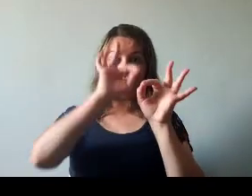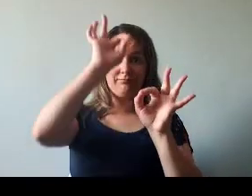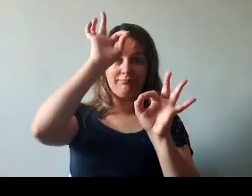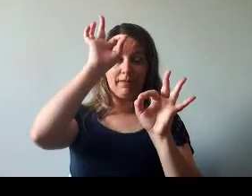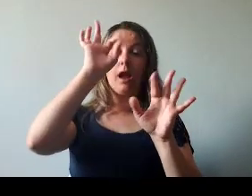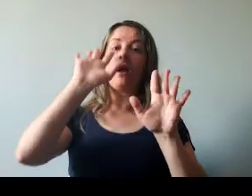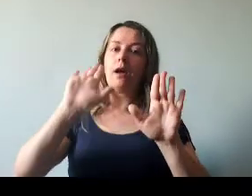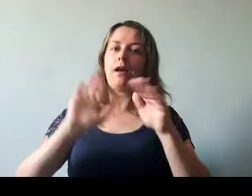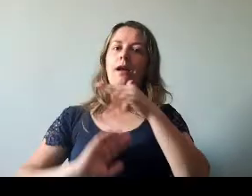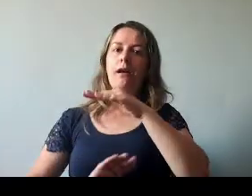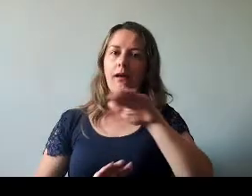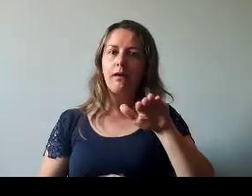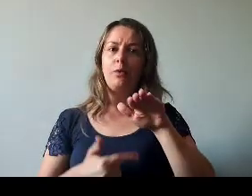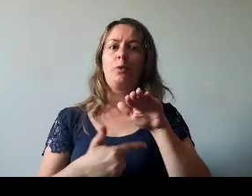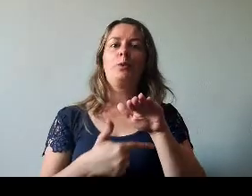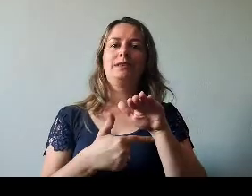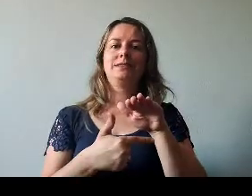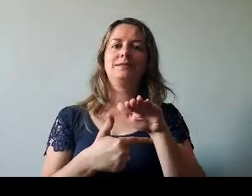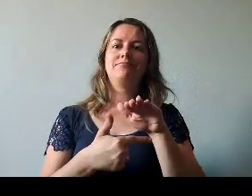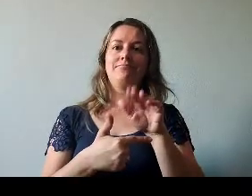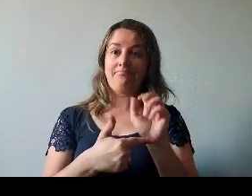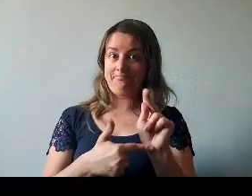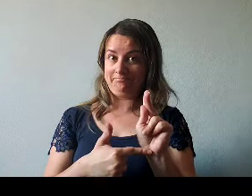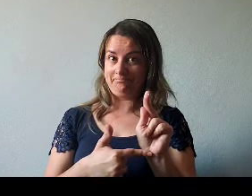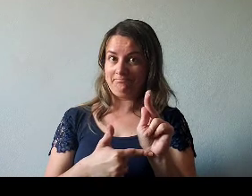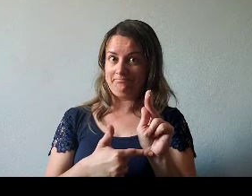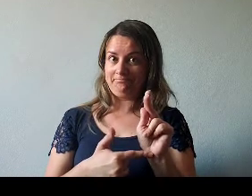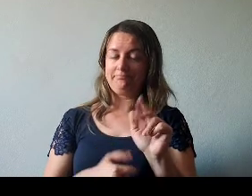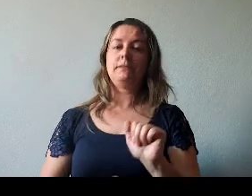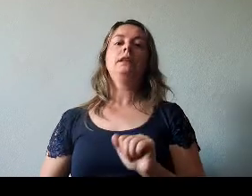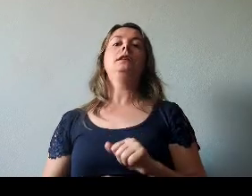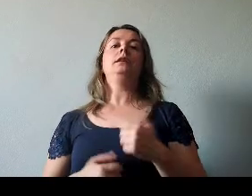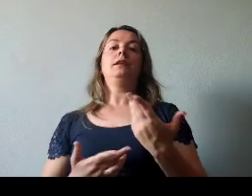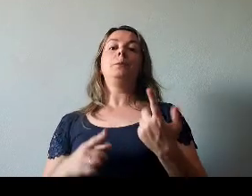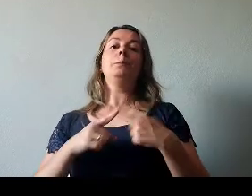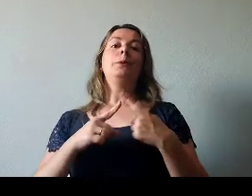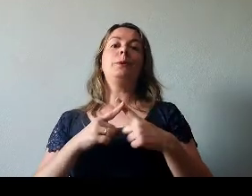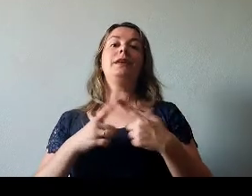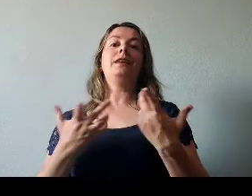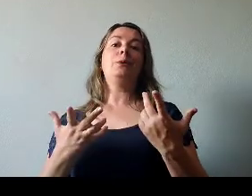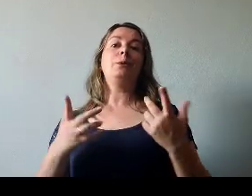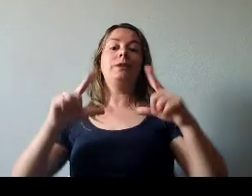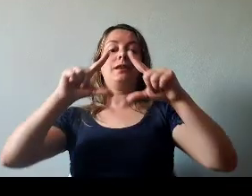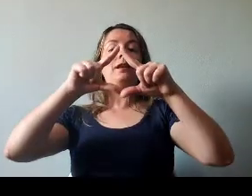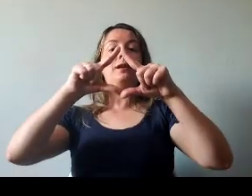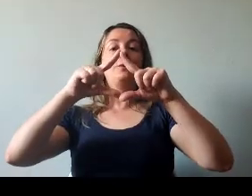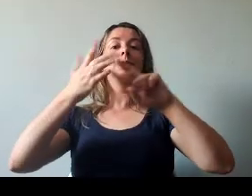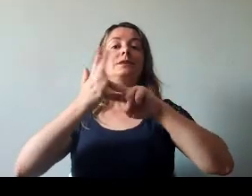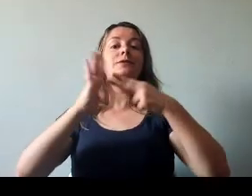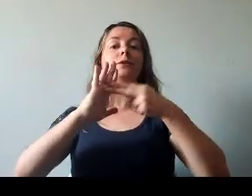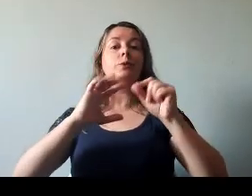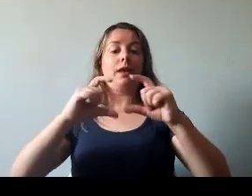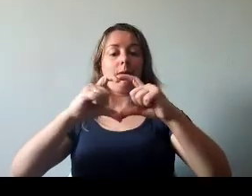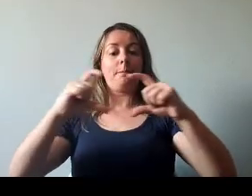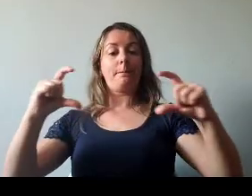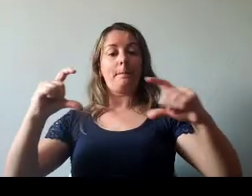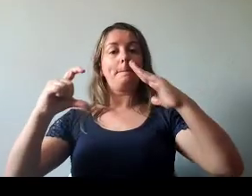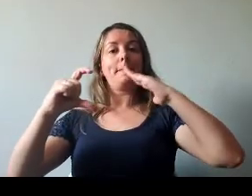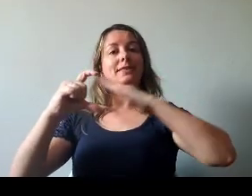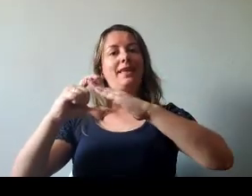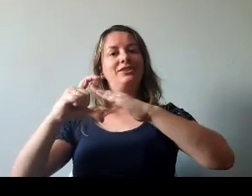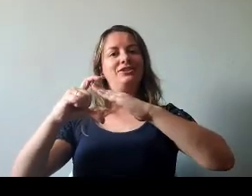2, ok? O retângulo é só metade de o triângulo é só metade de um retângulo, né? Por isso que a gente tem que dividir por